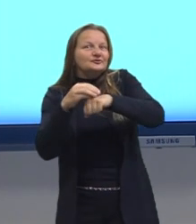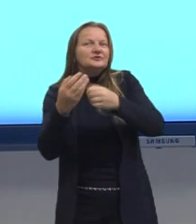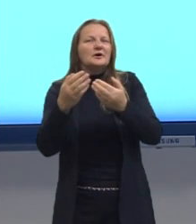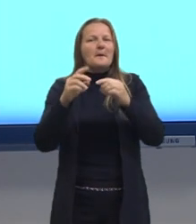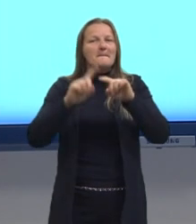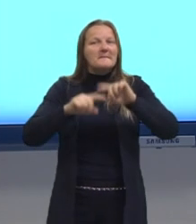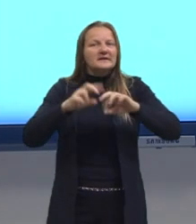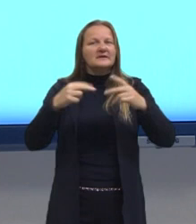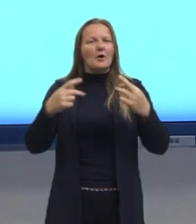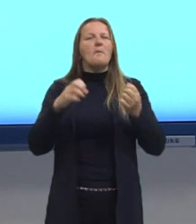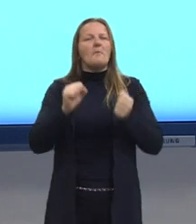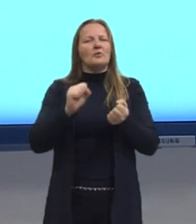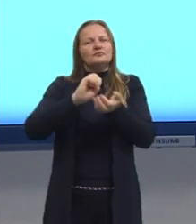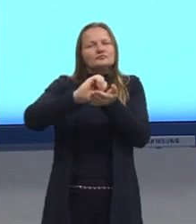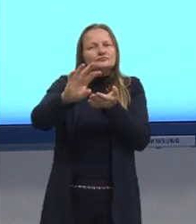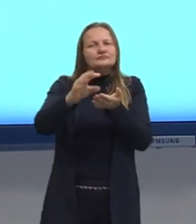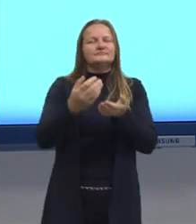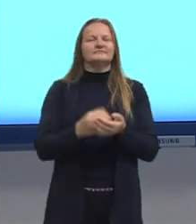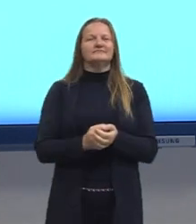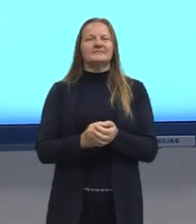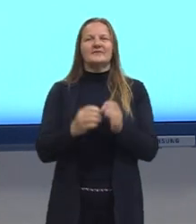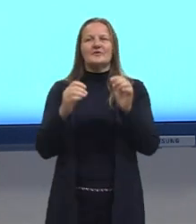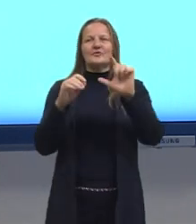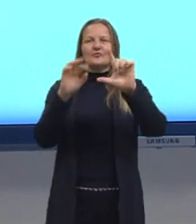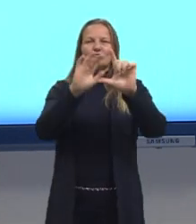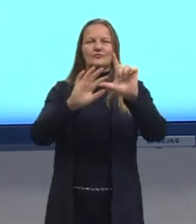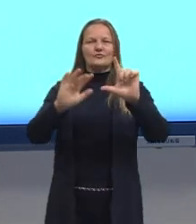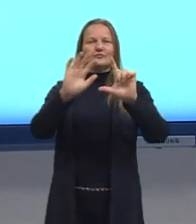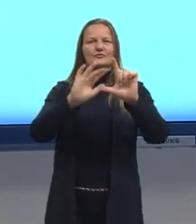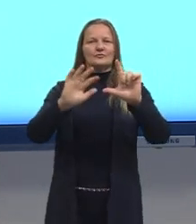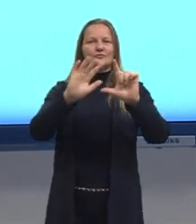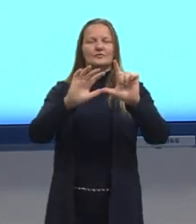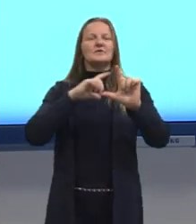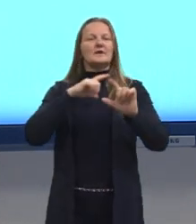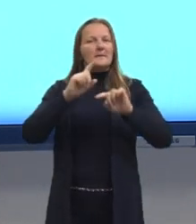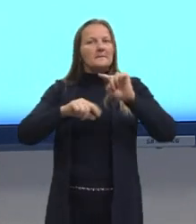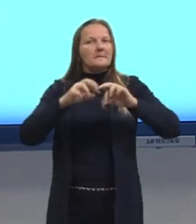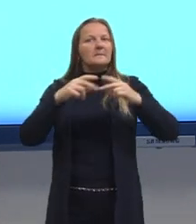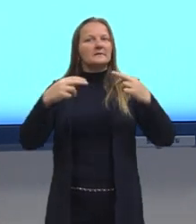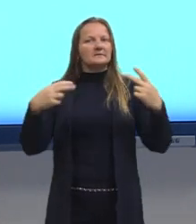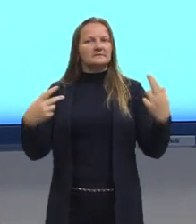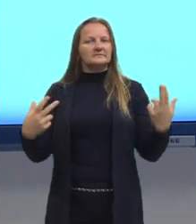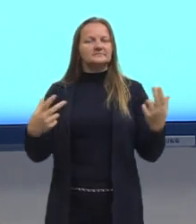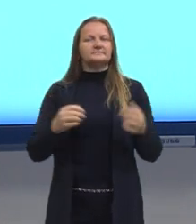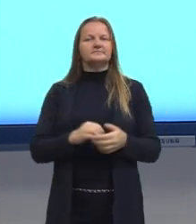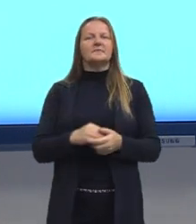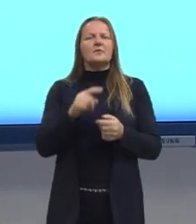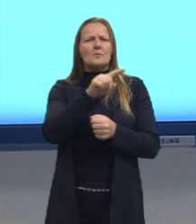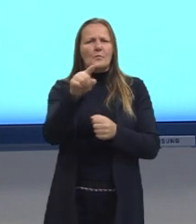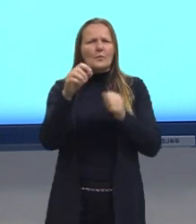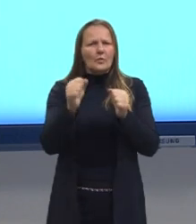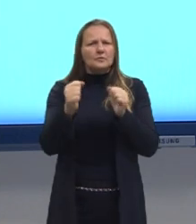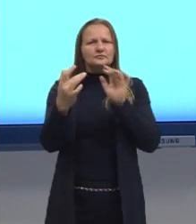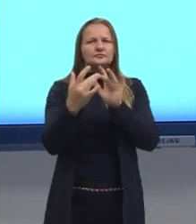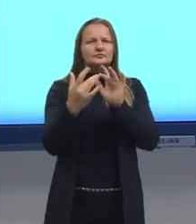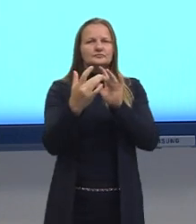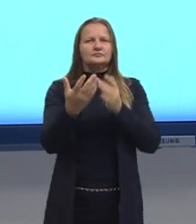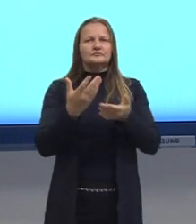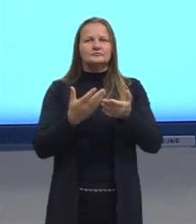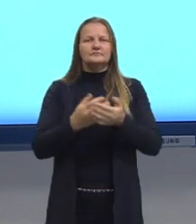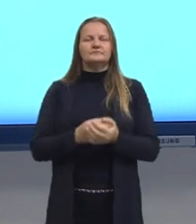eu também posso enviar tá nesse QR Code aqui também tem alguns materiais certo para vocês acessarem